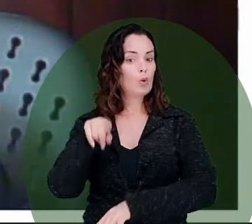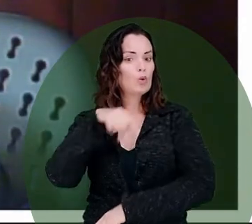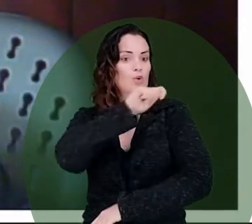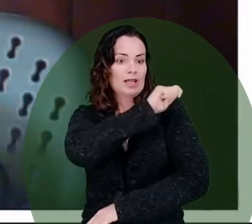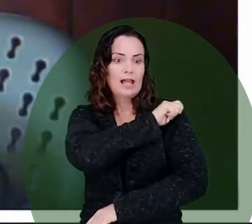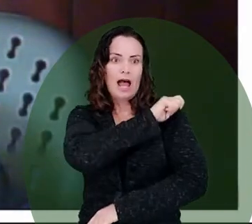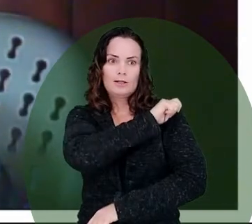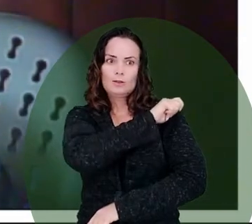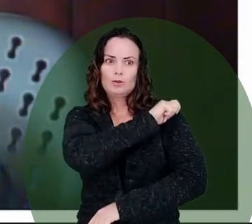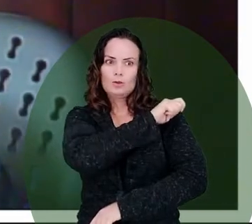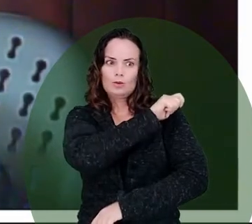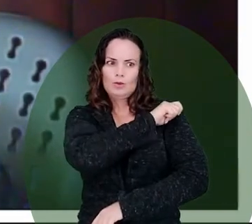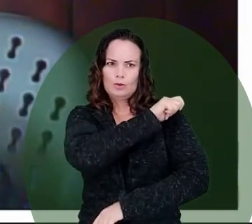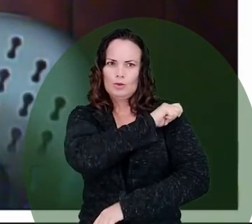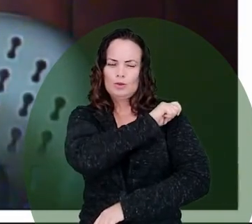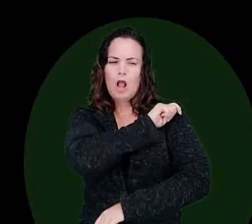foram